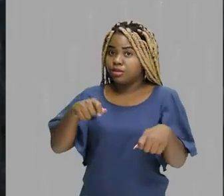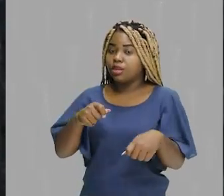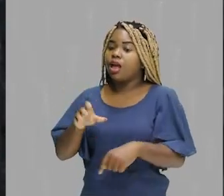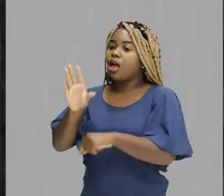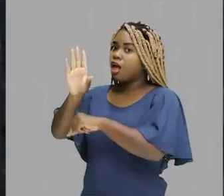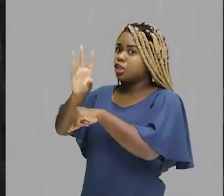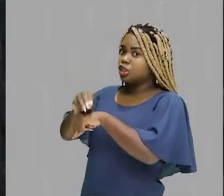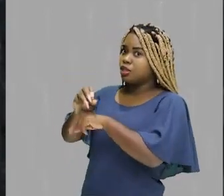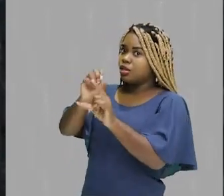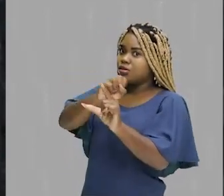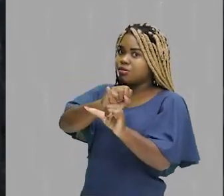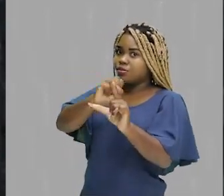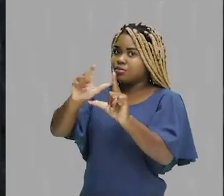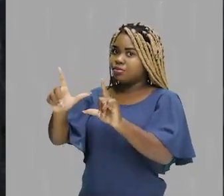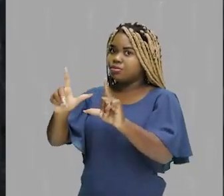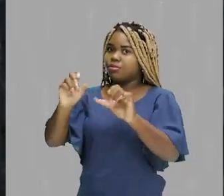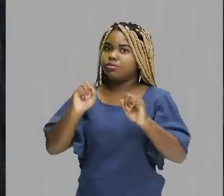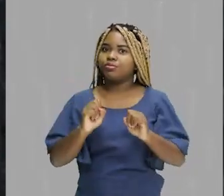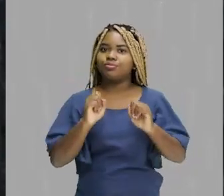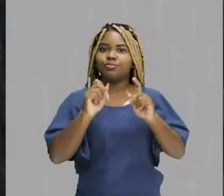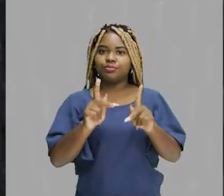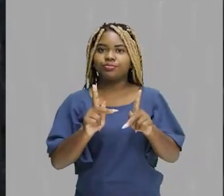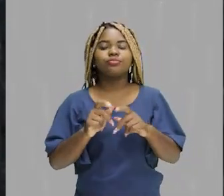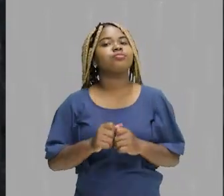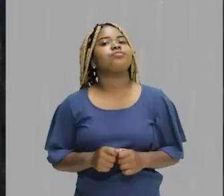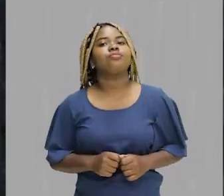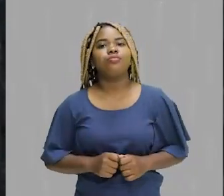da tela para você fazer suas devidas